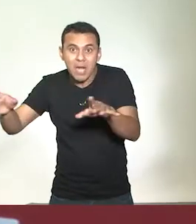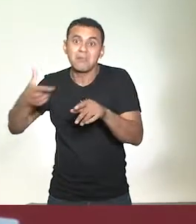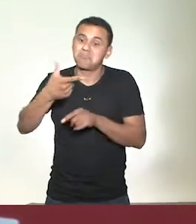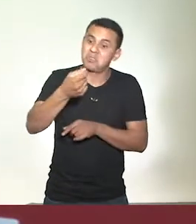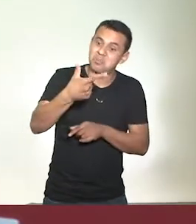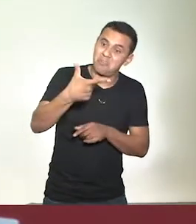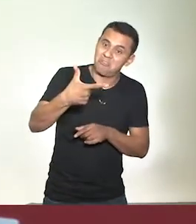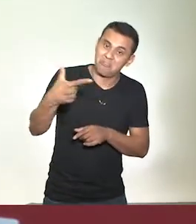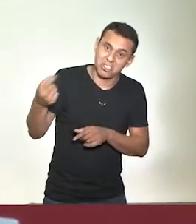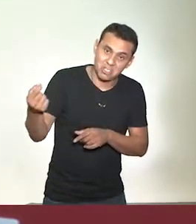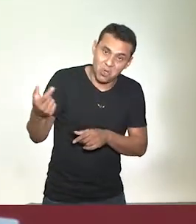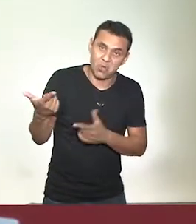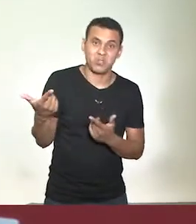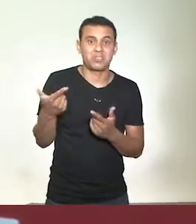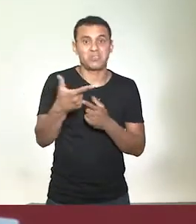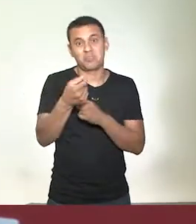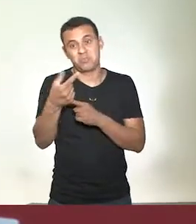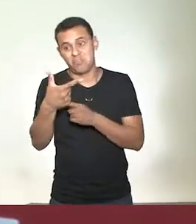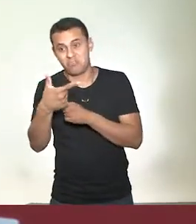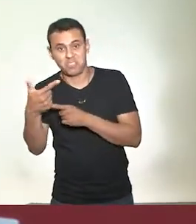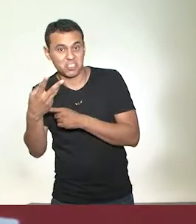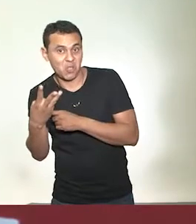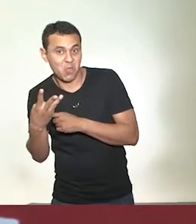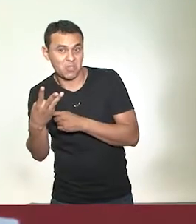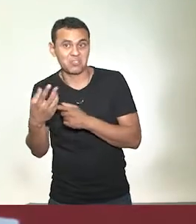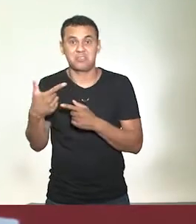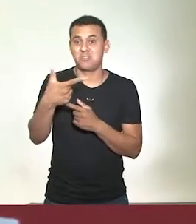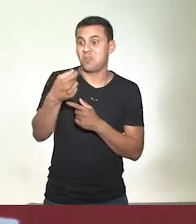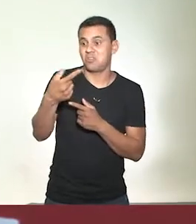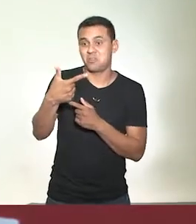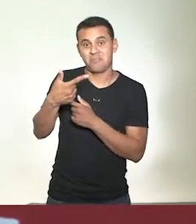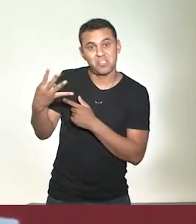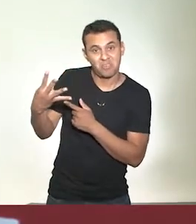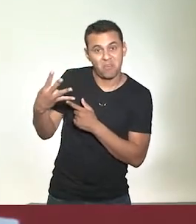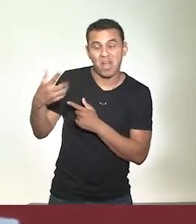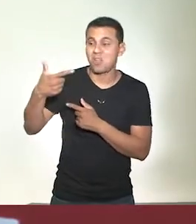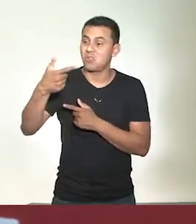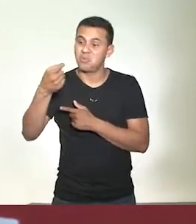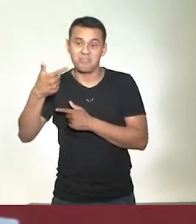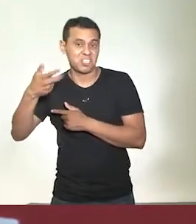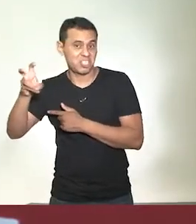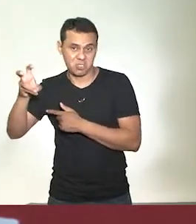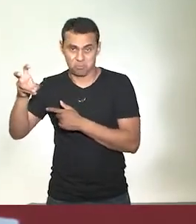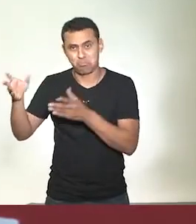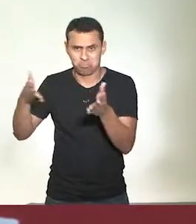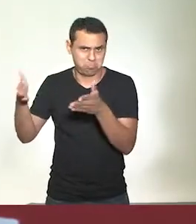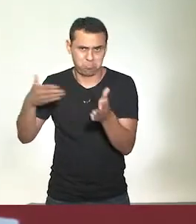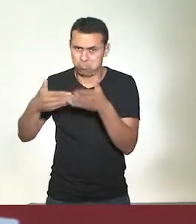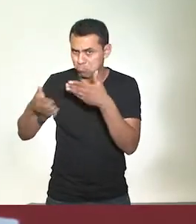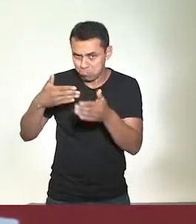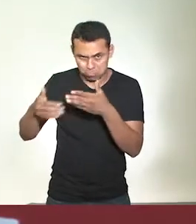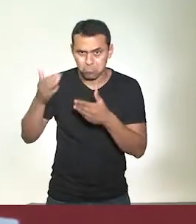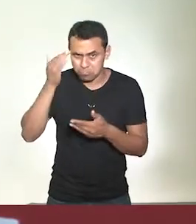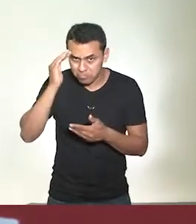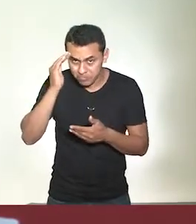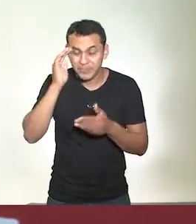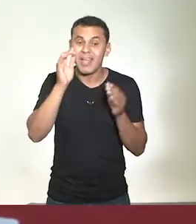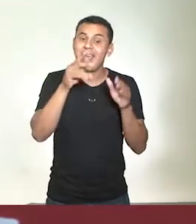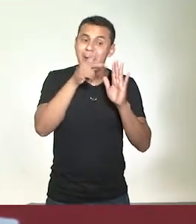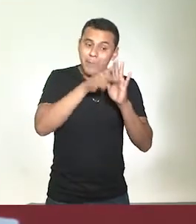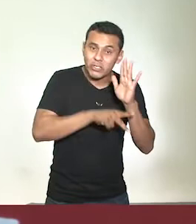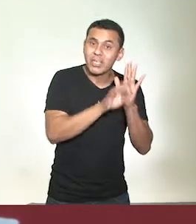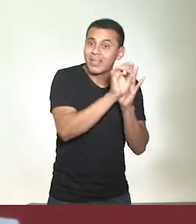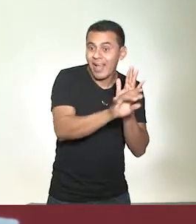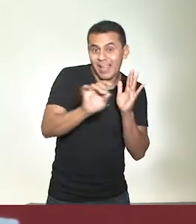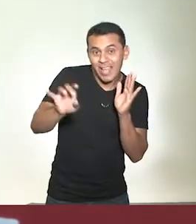execução no ano que vem ou 2022/2023 ou dormindo para toda 25 quero que você já cada